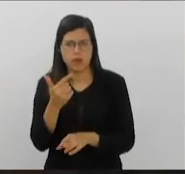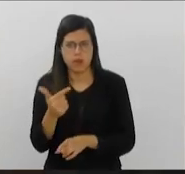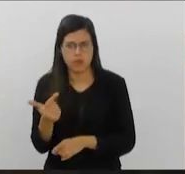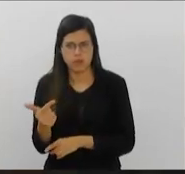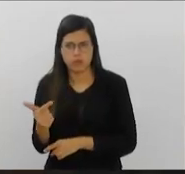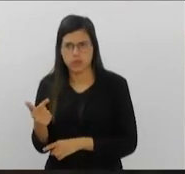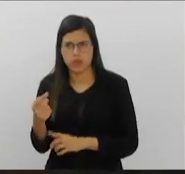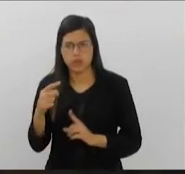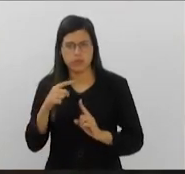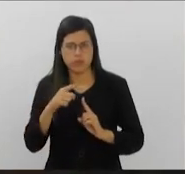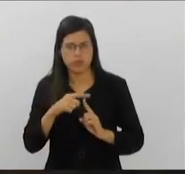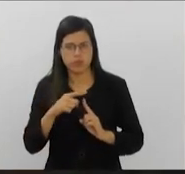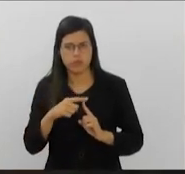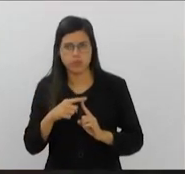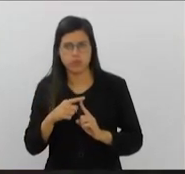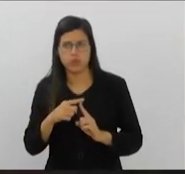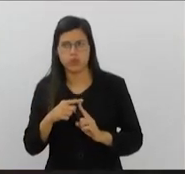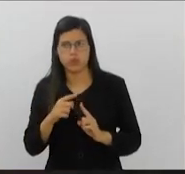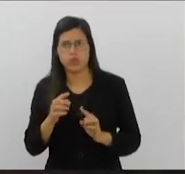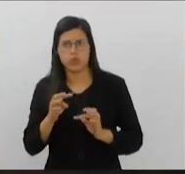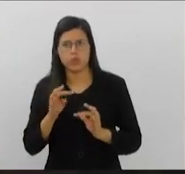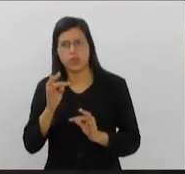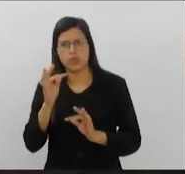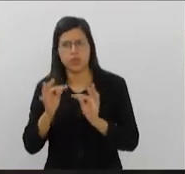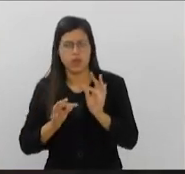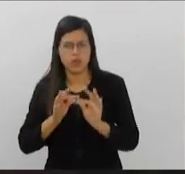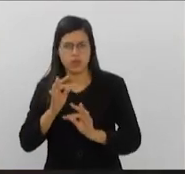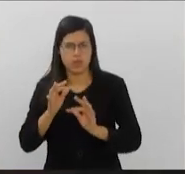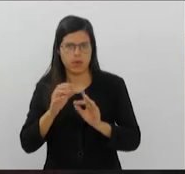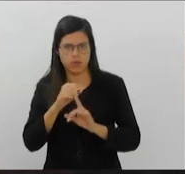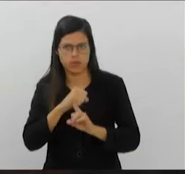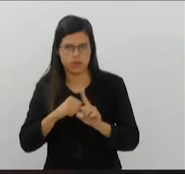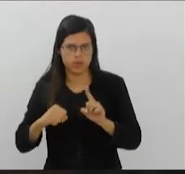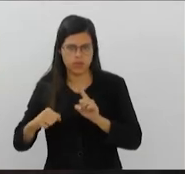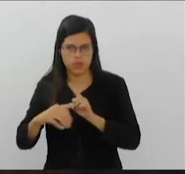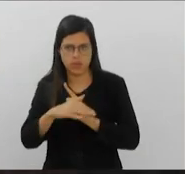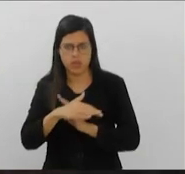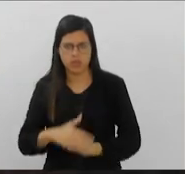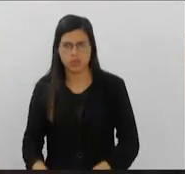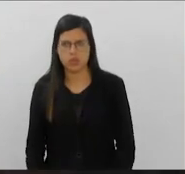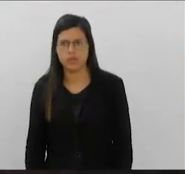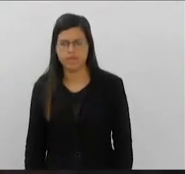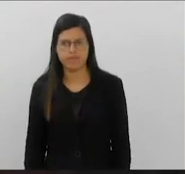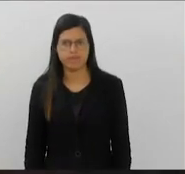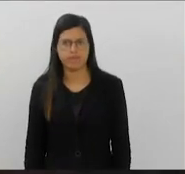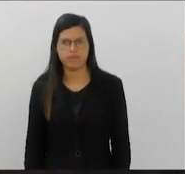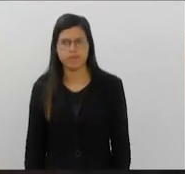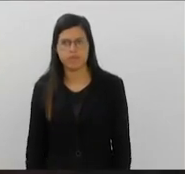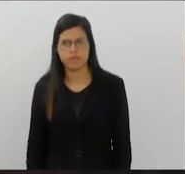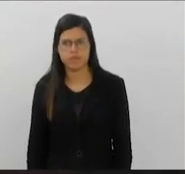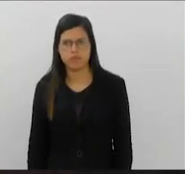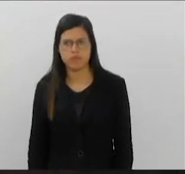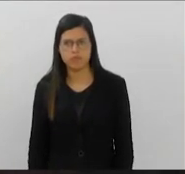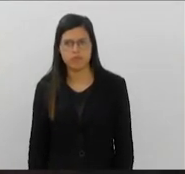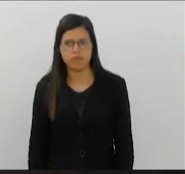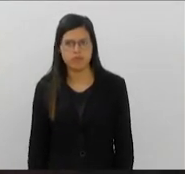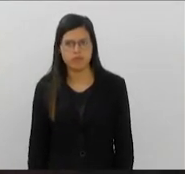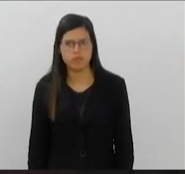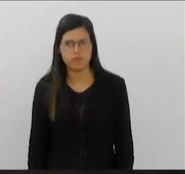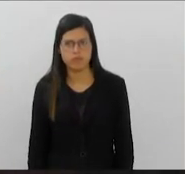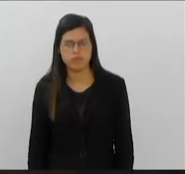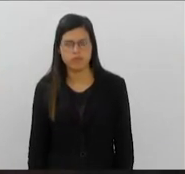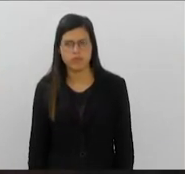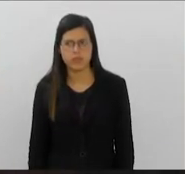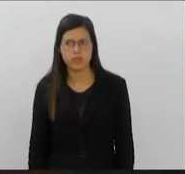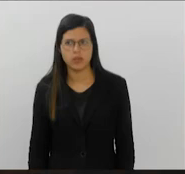tipo de tratamento vexatório na sociedade. Enfim, são diversas as